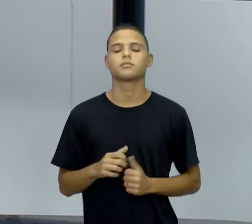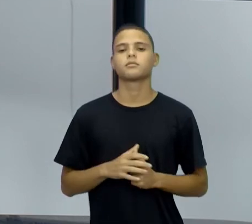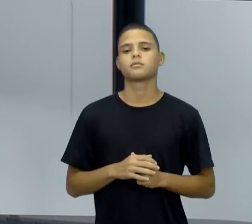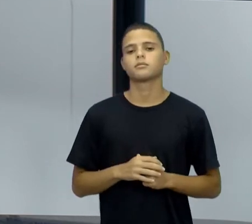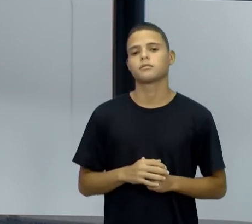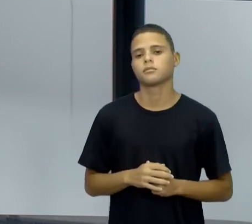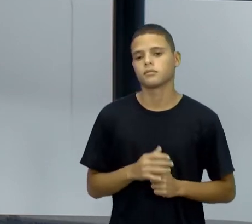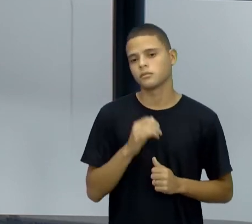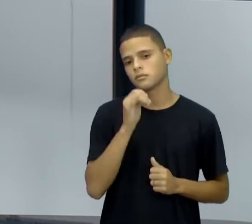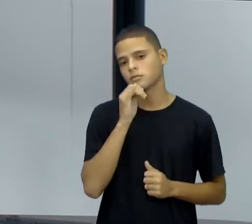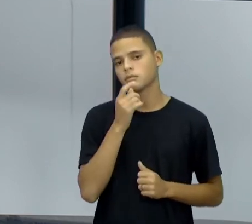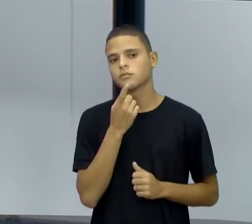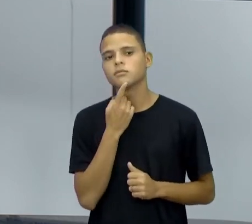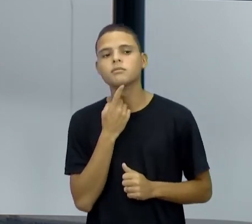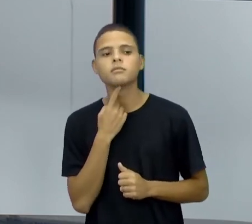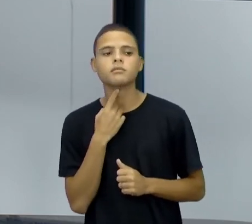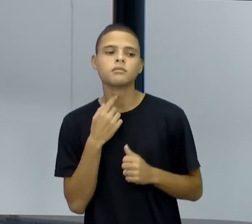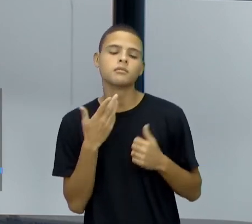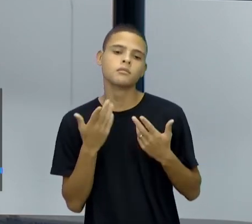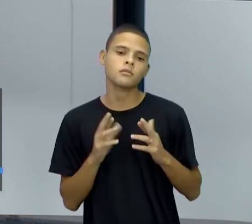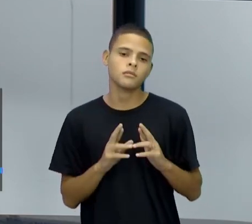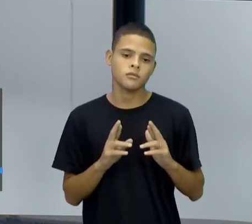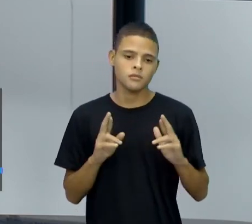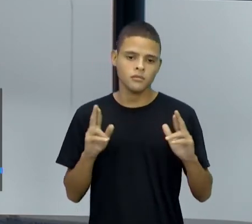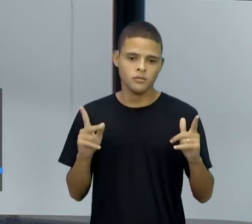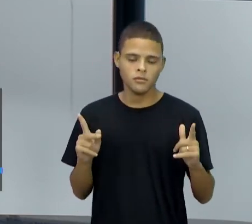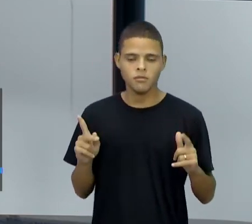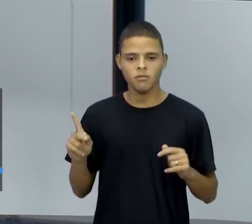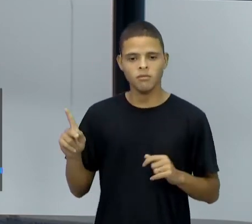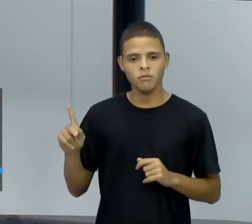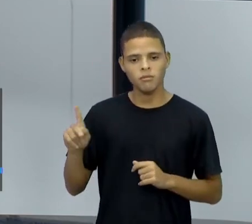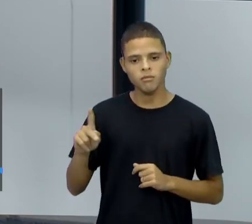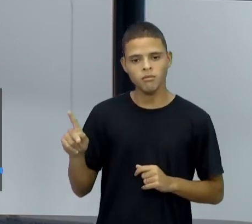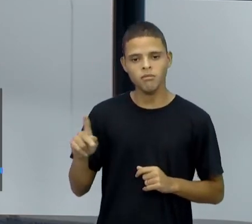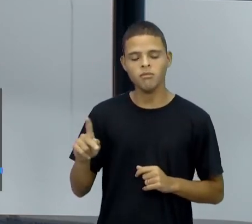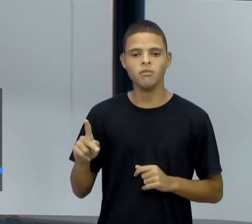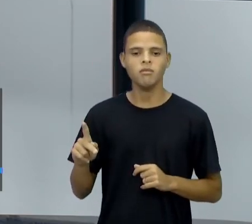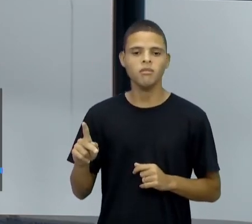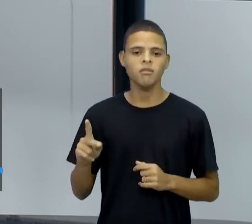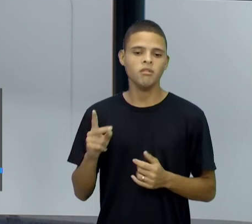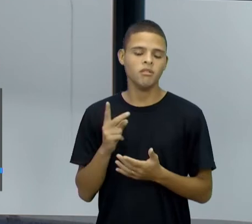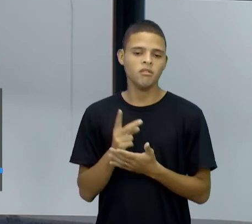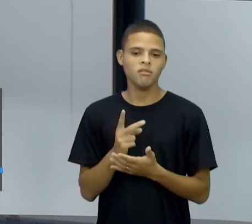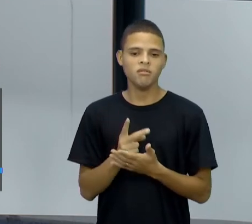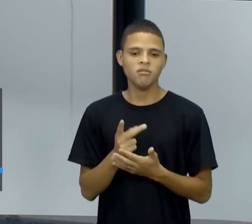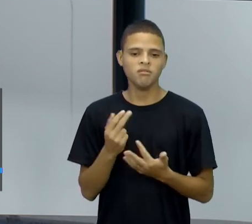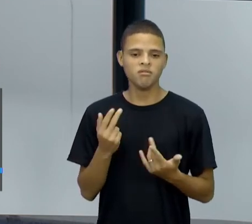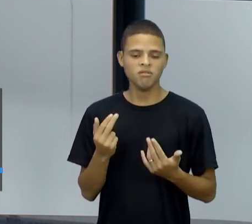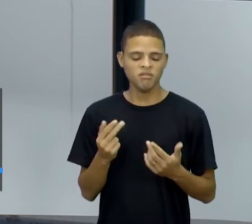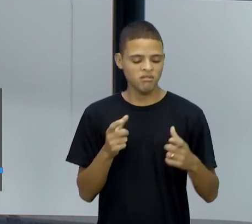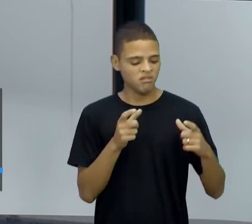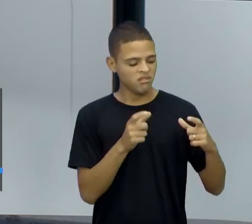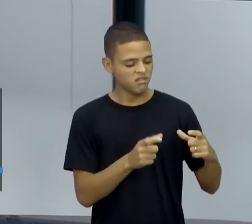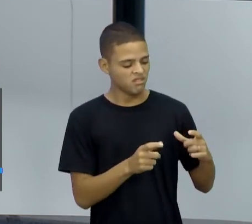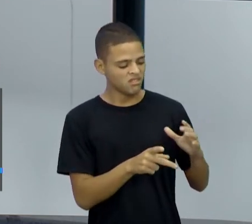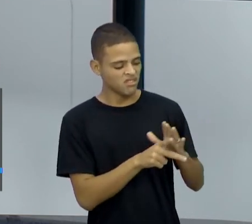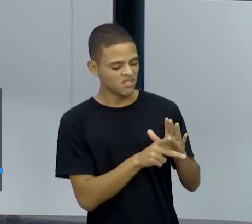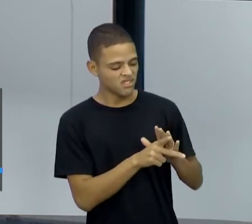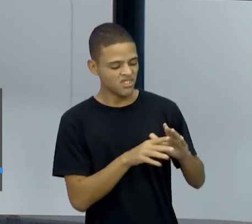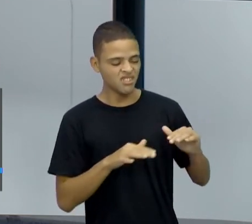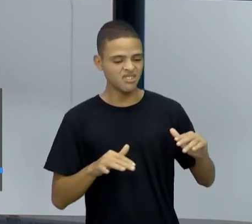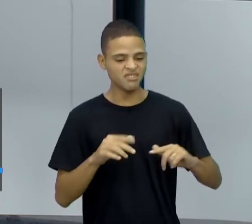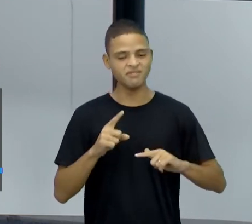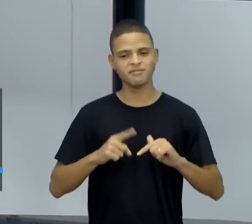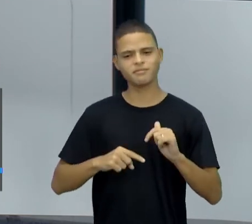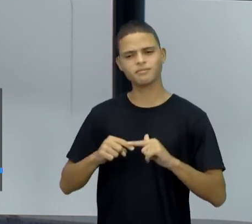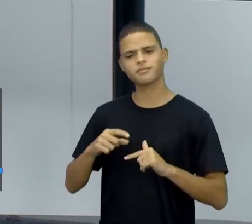a voltagem ou a diferença de potencial, que é a mesma coisa, ou então a tensão, é tudo a mesma coisa. É um lugar onde os